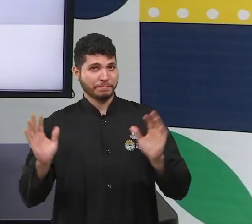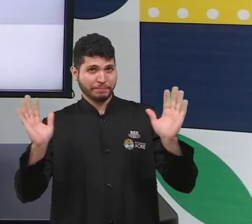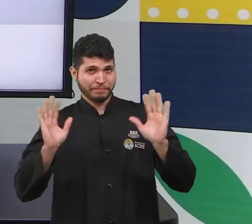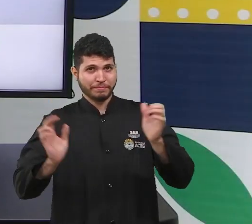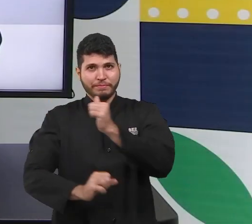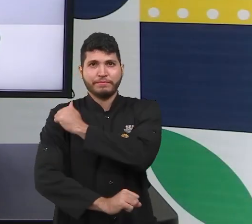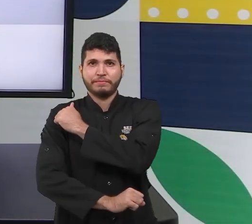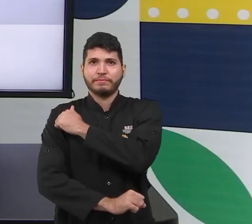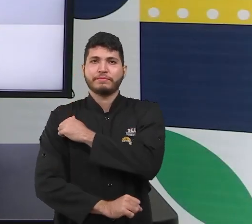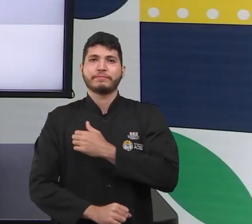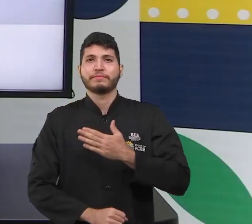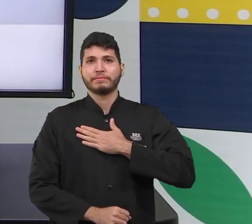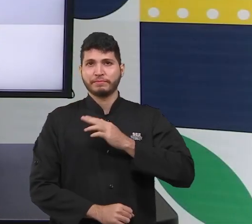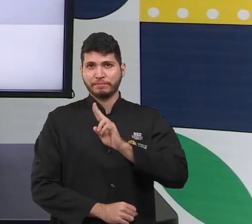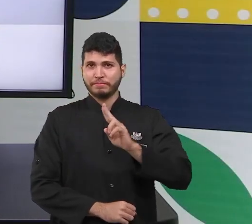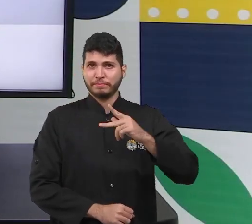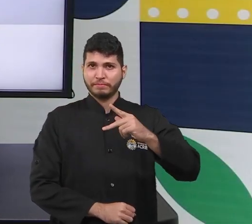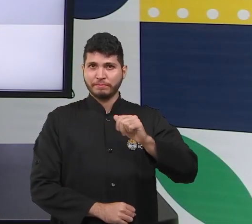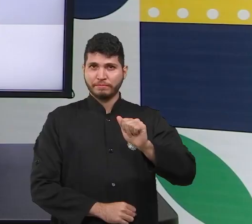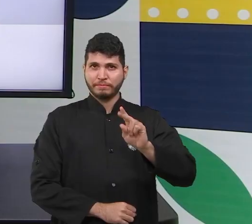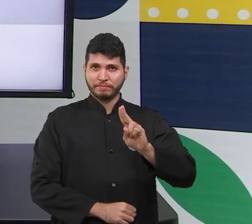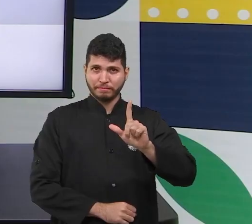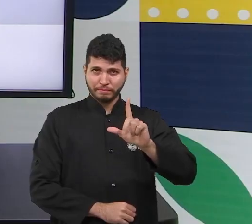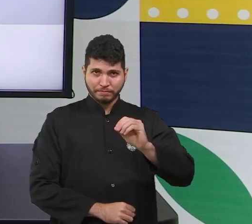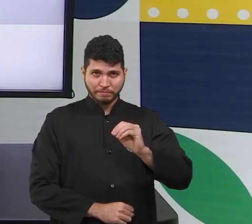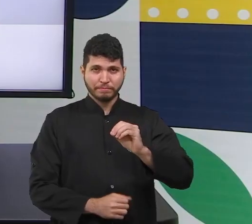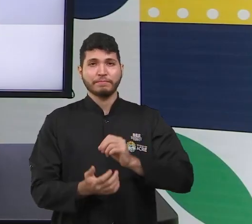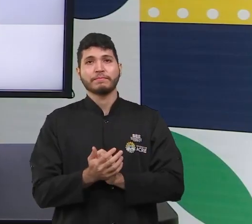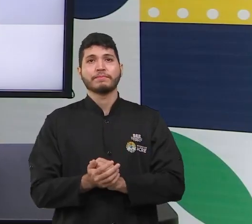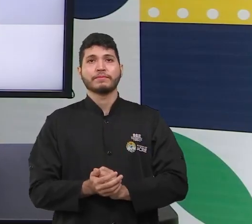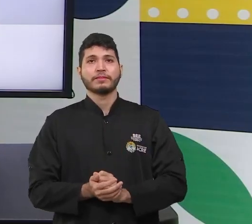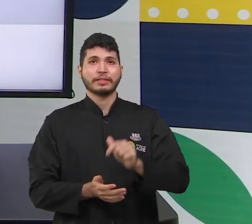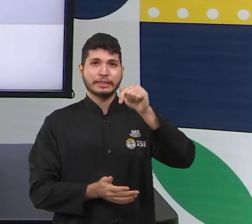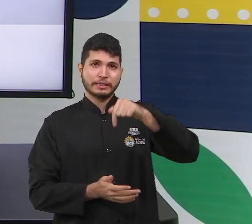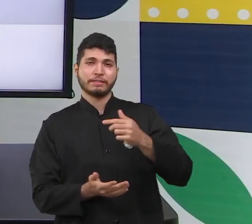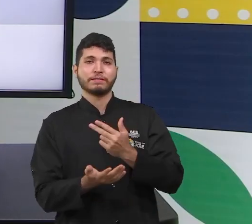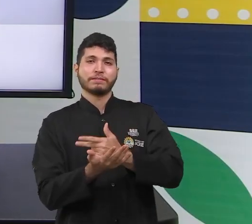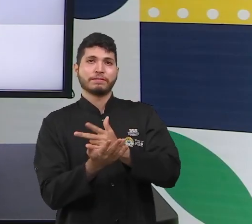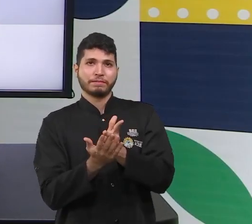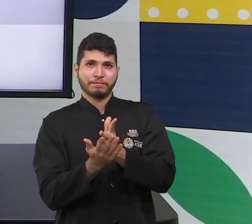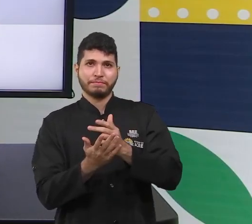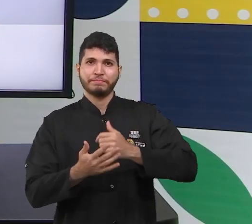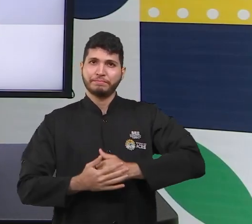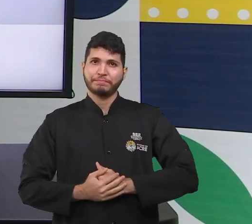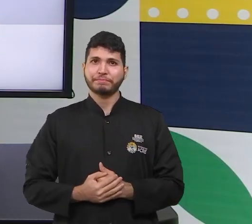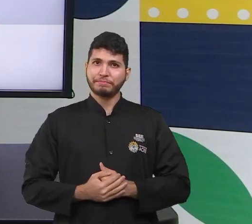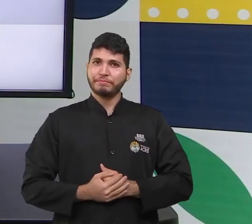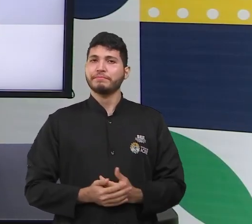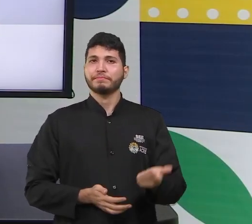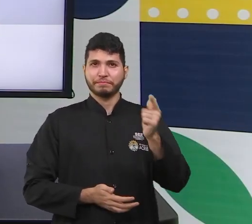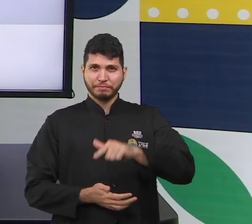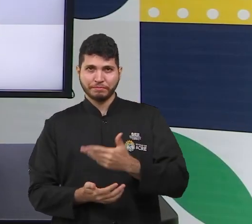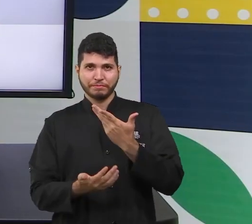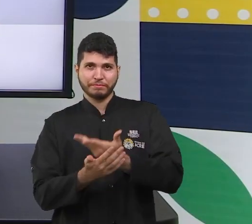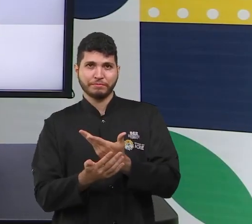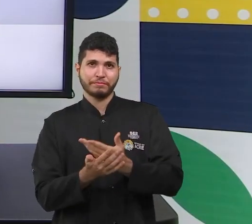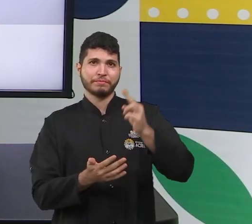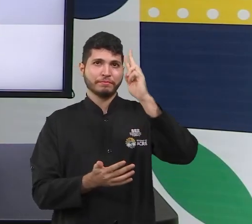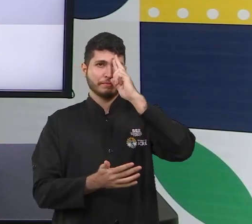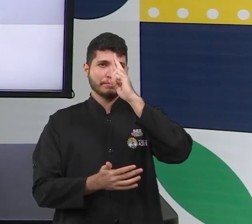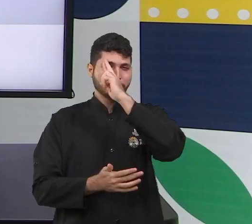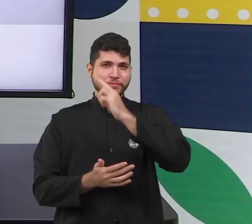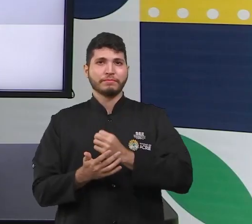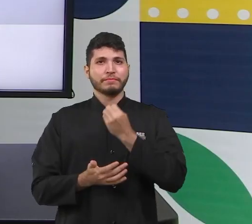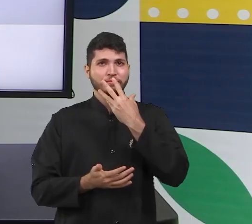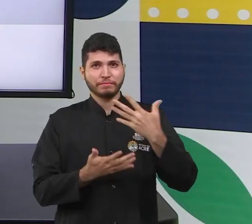Olá, alunos! Eu me chamo Paulo Mário e estou aqui no Centro Educacional de Mídias do Acre para mais uma aula de História.